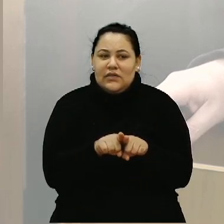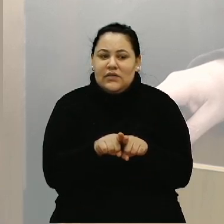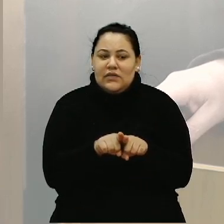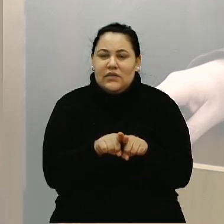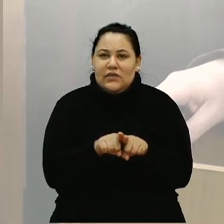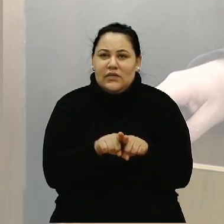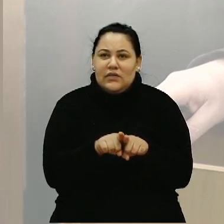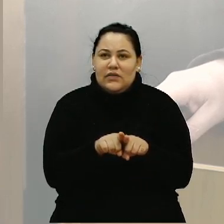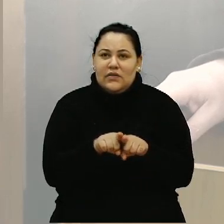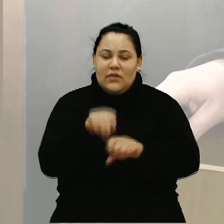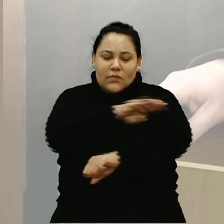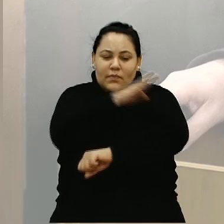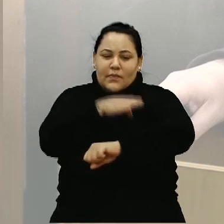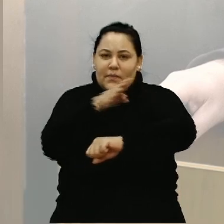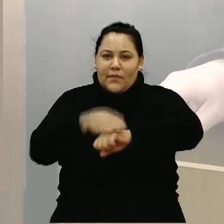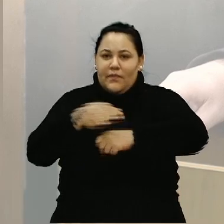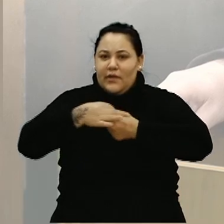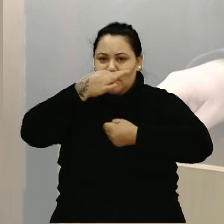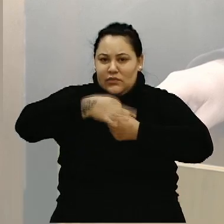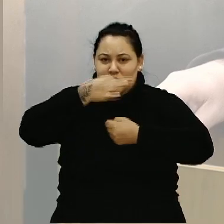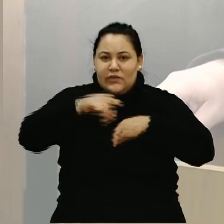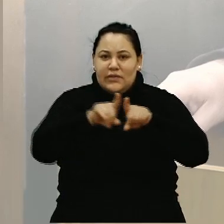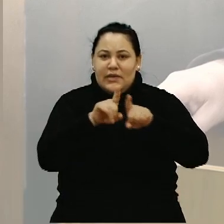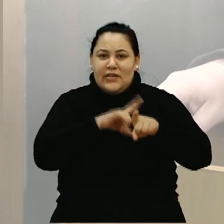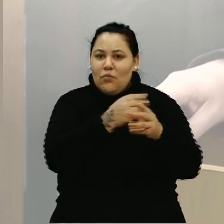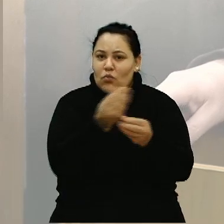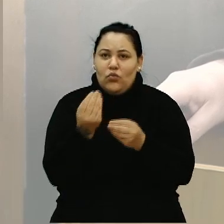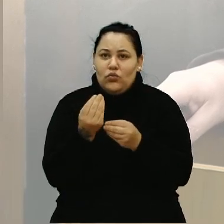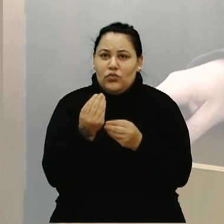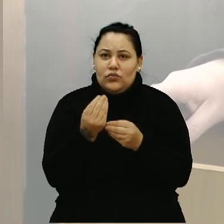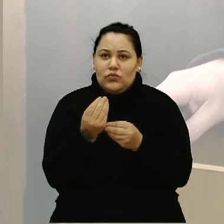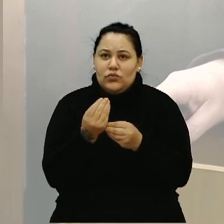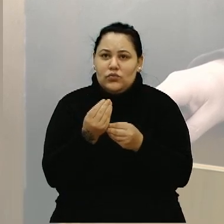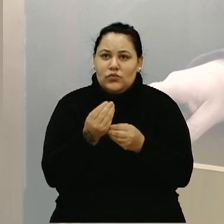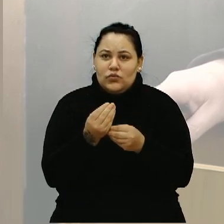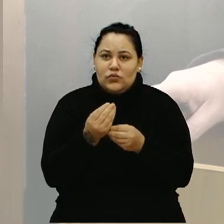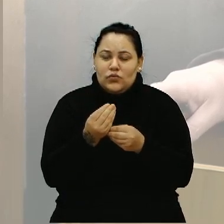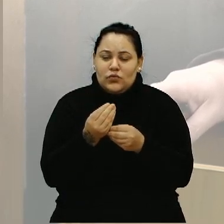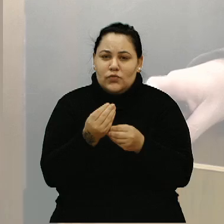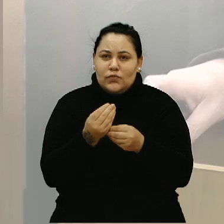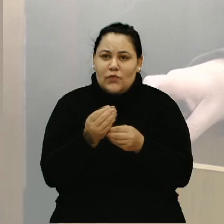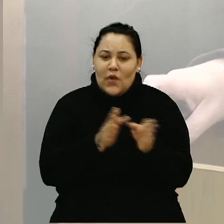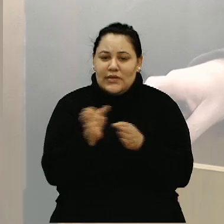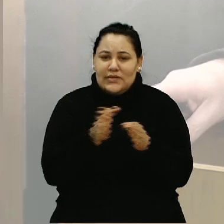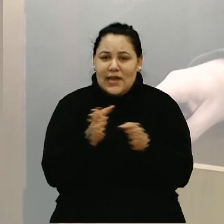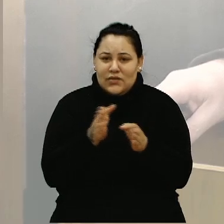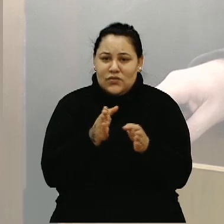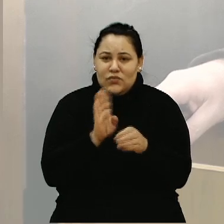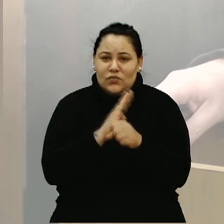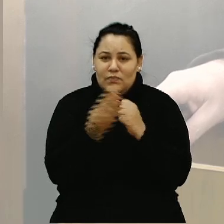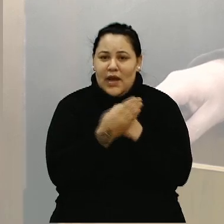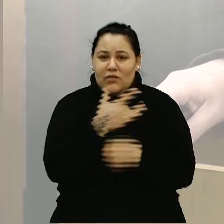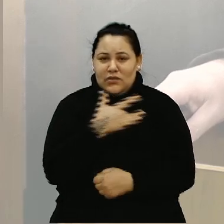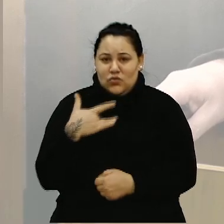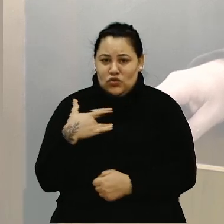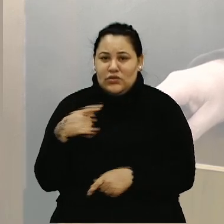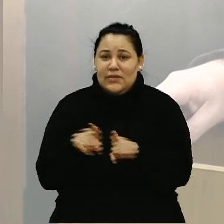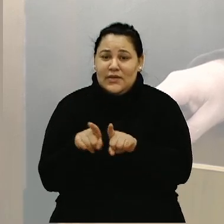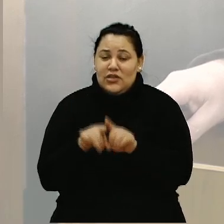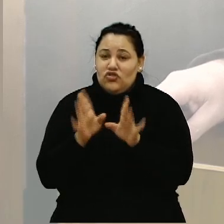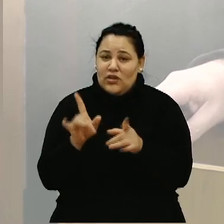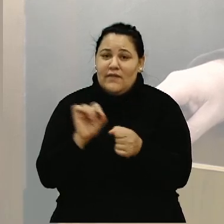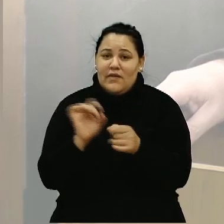aos pavilhões da Festa da Uva, também tinha muitos buracos ali perto do viaduto, também que é acesso à Nossa Senhora ali da Saúde, mas também já foi